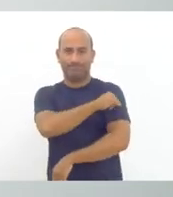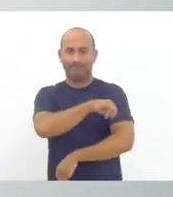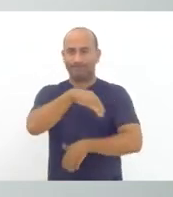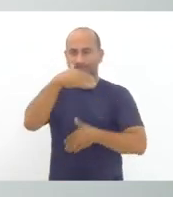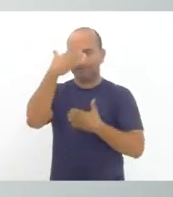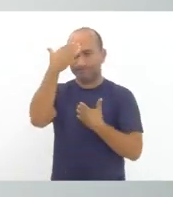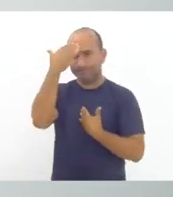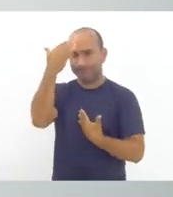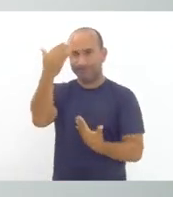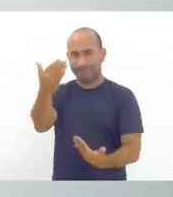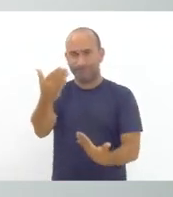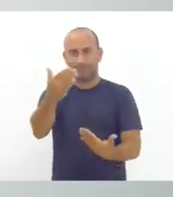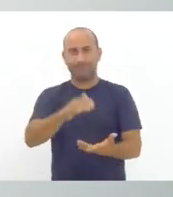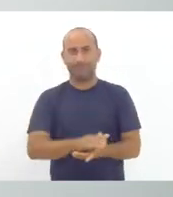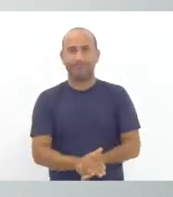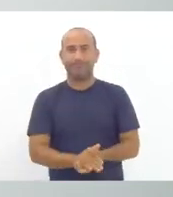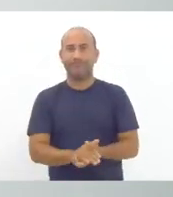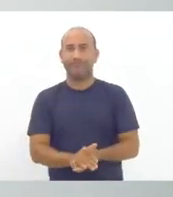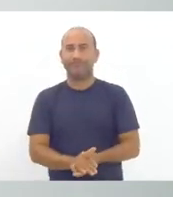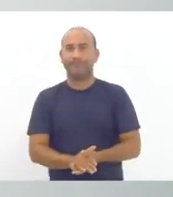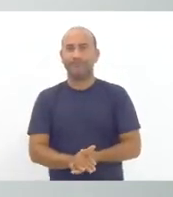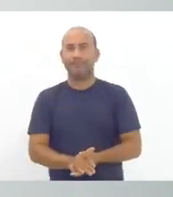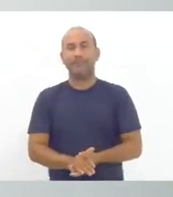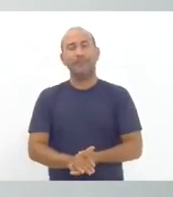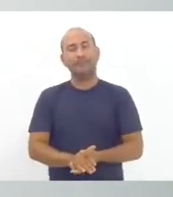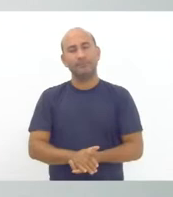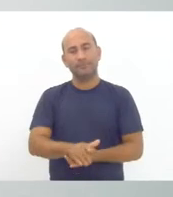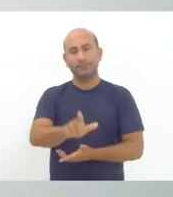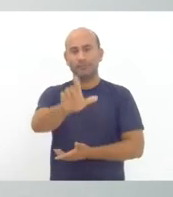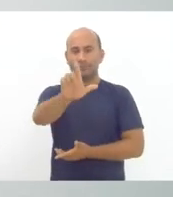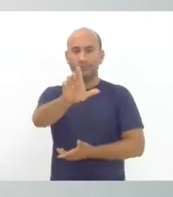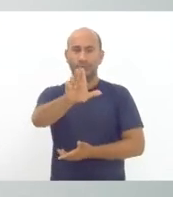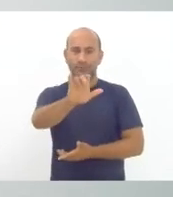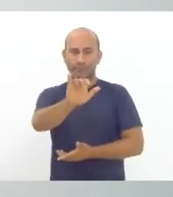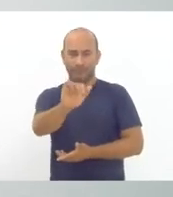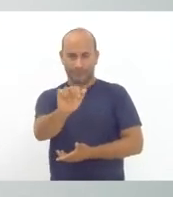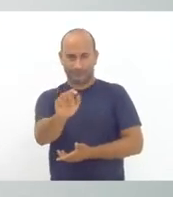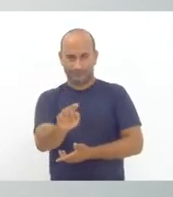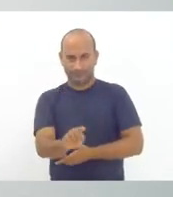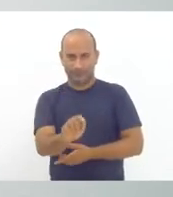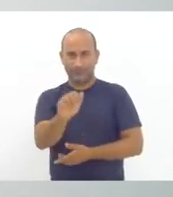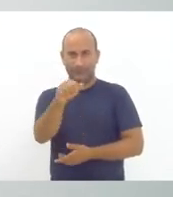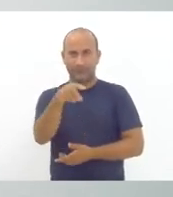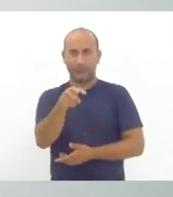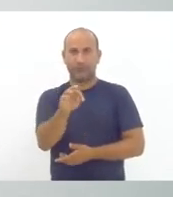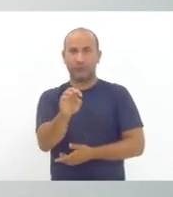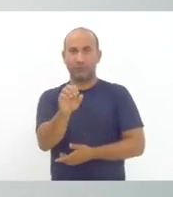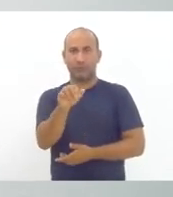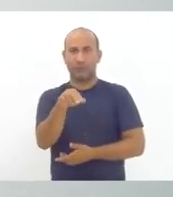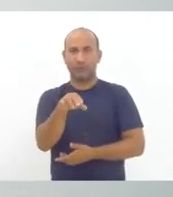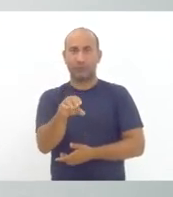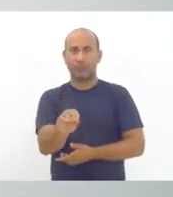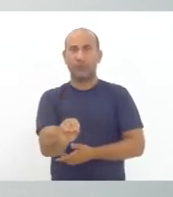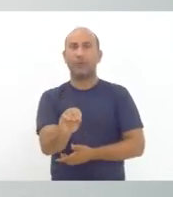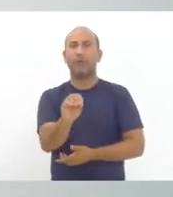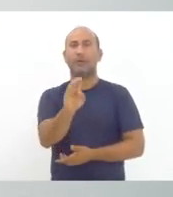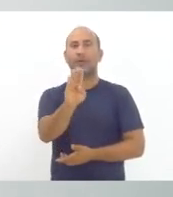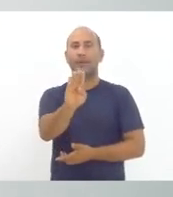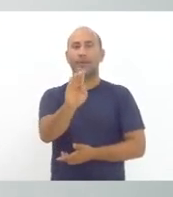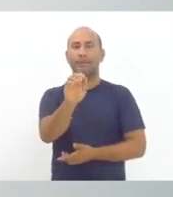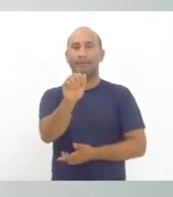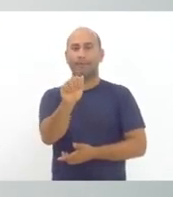agradecemos ao senhor Luiz Antônio Batista pelo trabalho